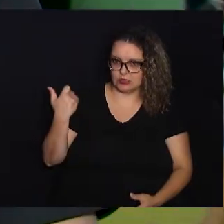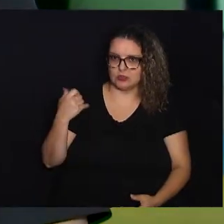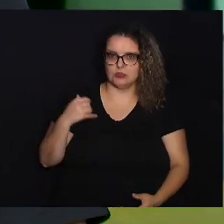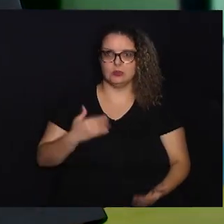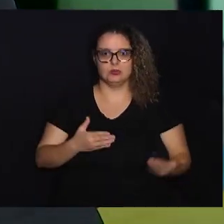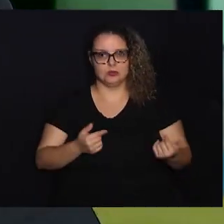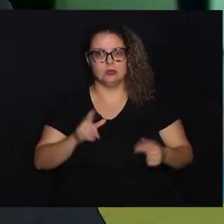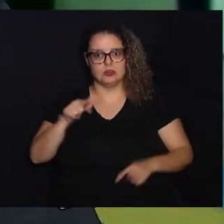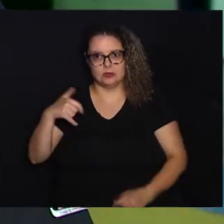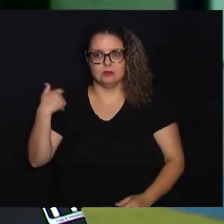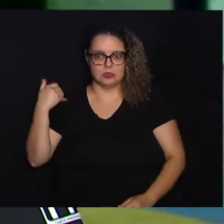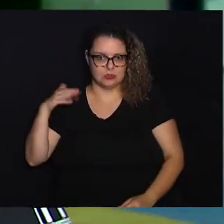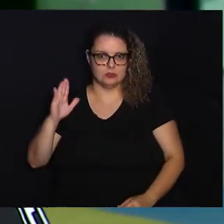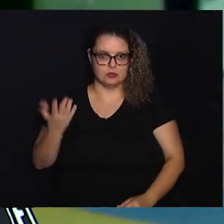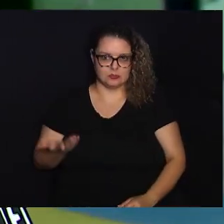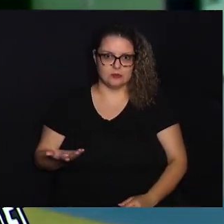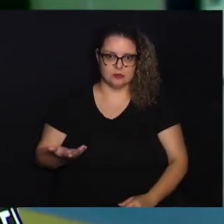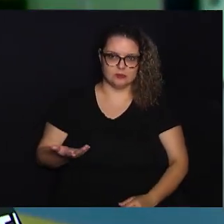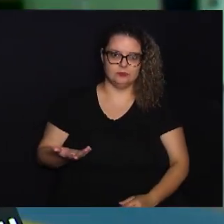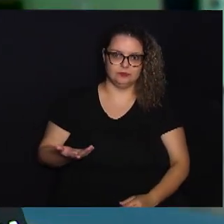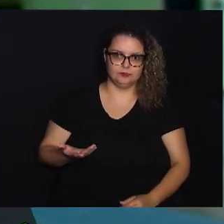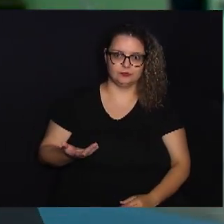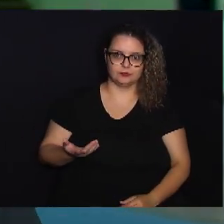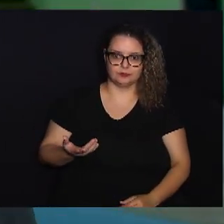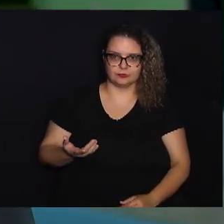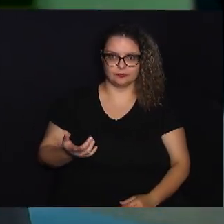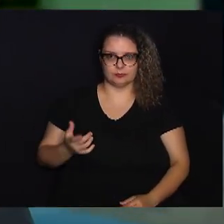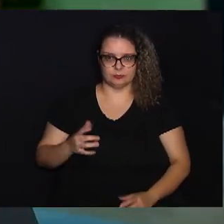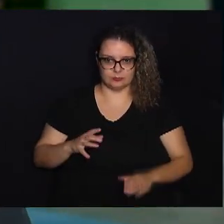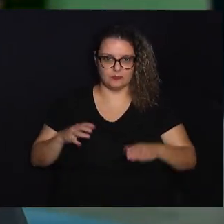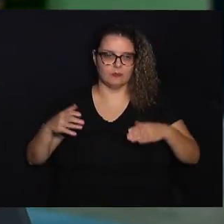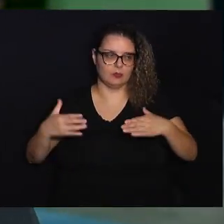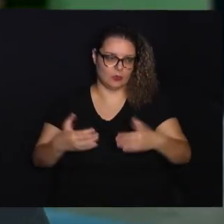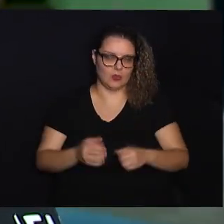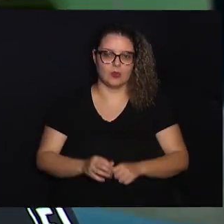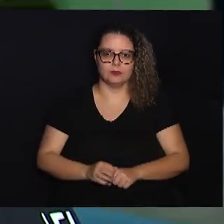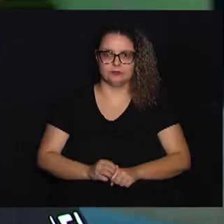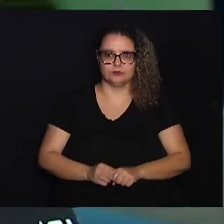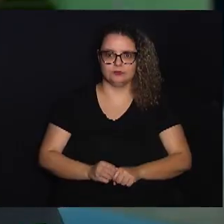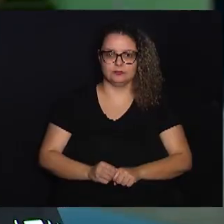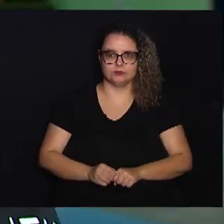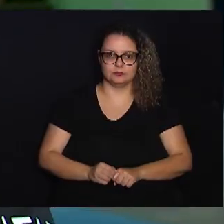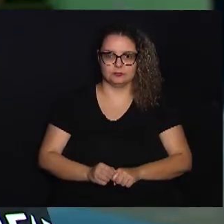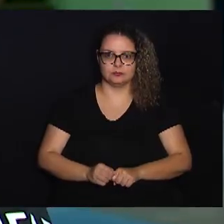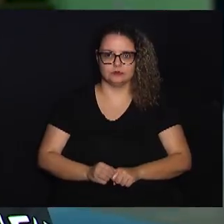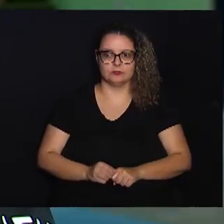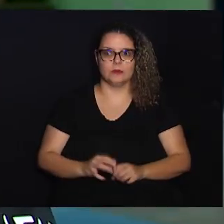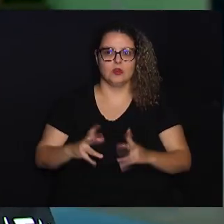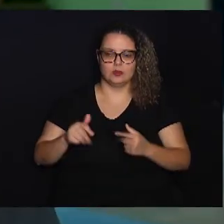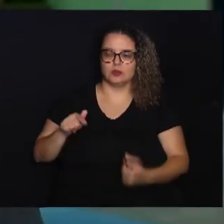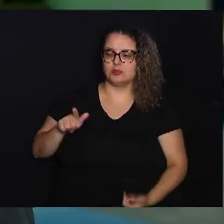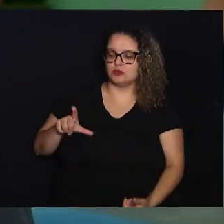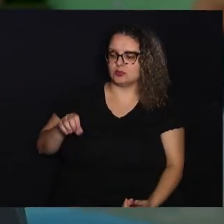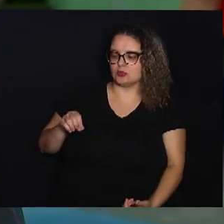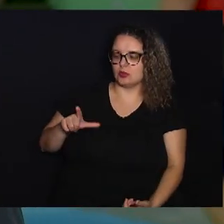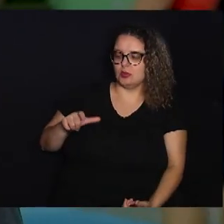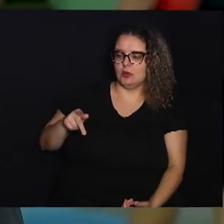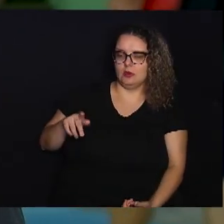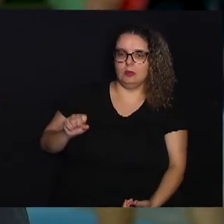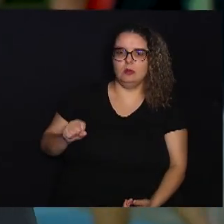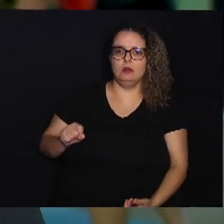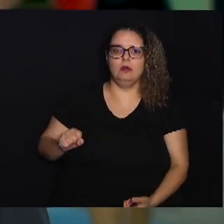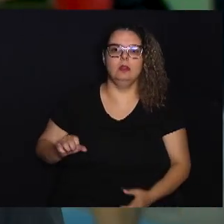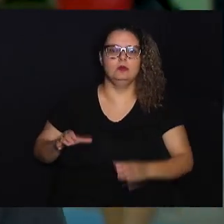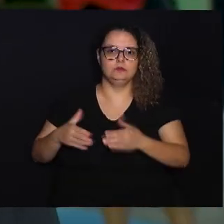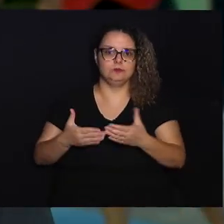categoria de idade, no caso juvenil, e depois adulto. Adulto assim, é a categoria que engloba todos os golpes,